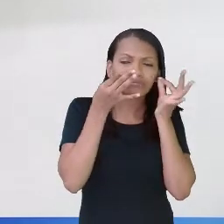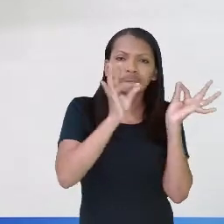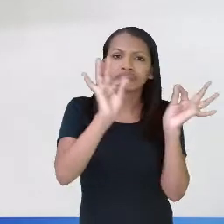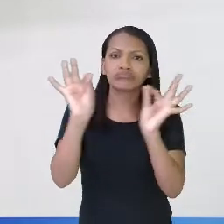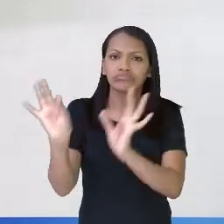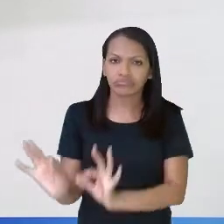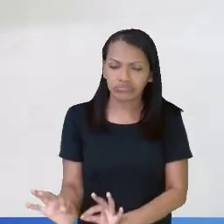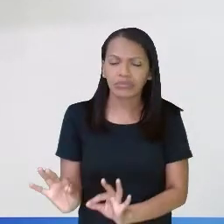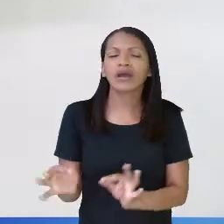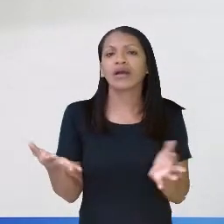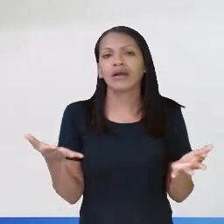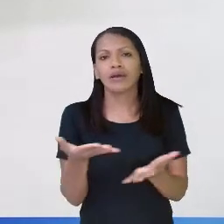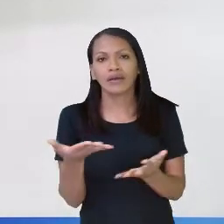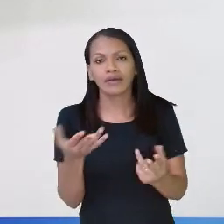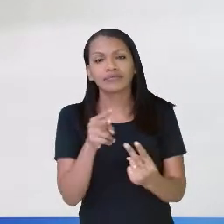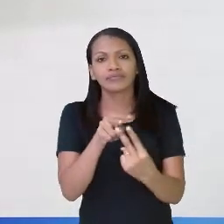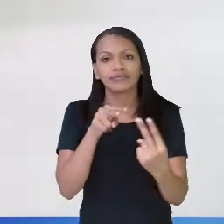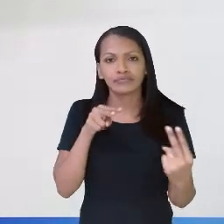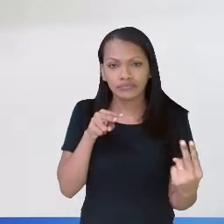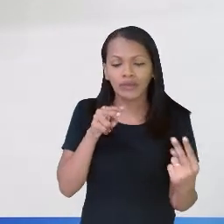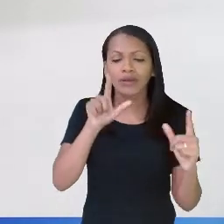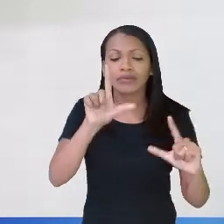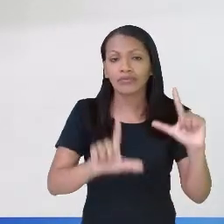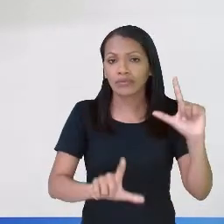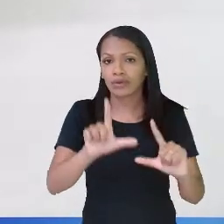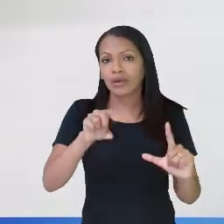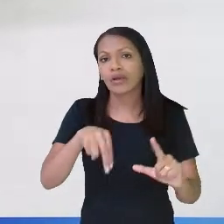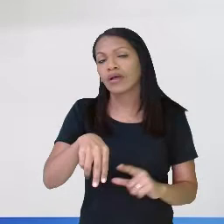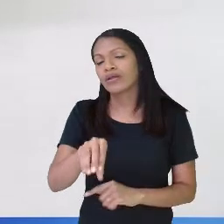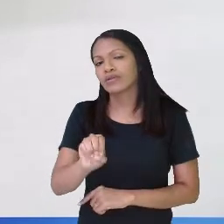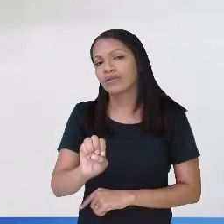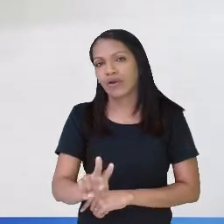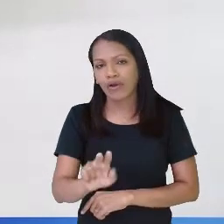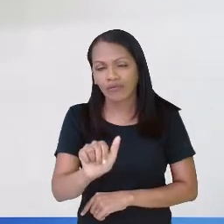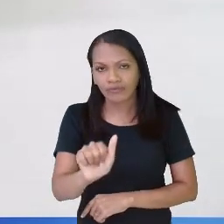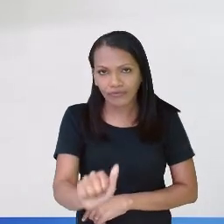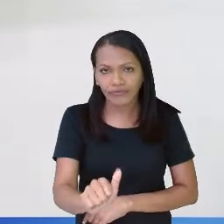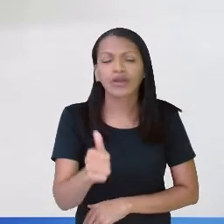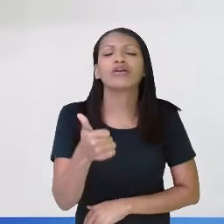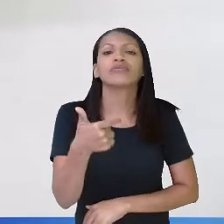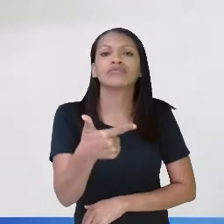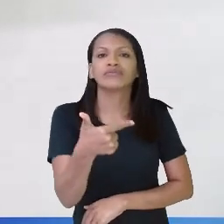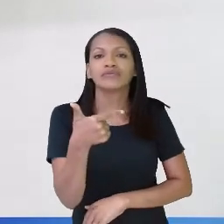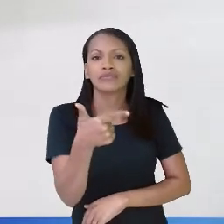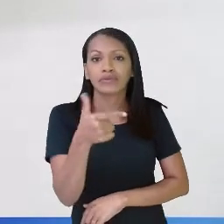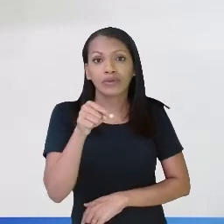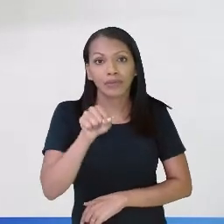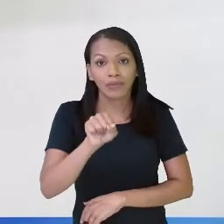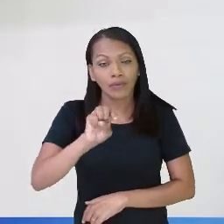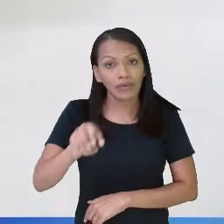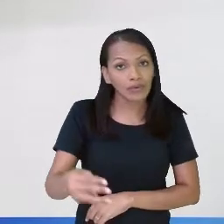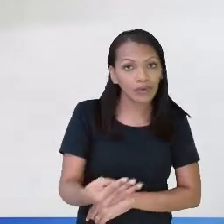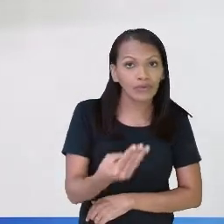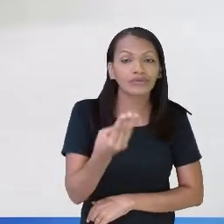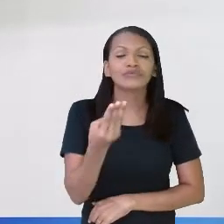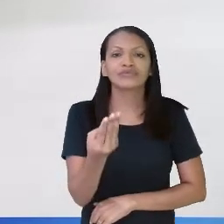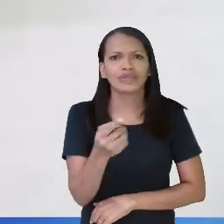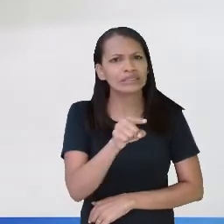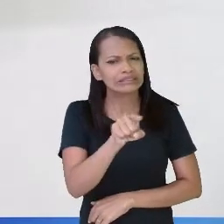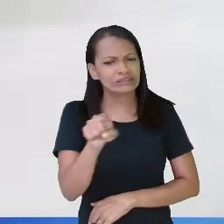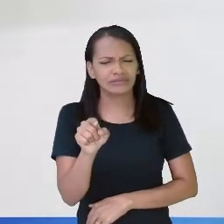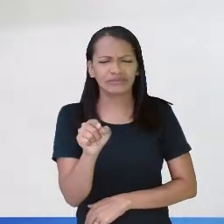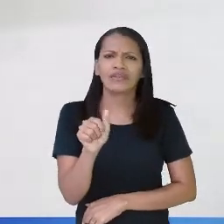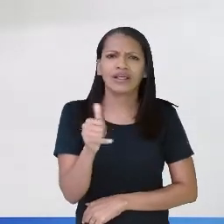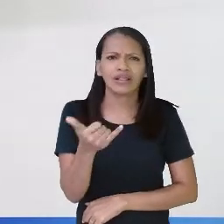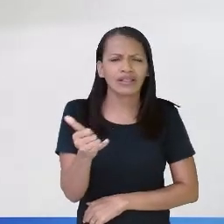TV Nova no canal 22.3, lembrando que essa aula será reprisada às 18 horas. E se você não